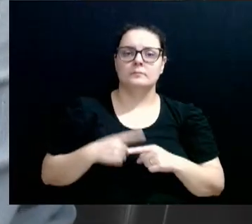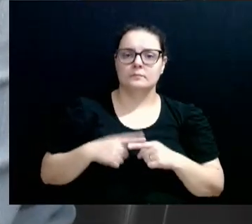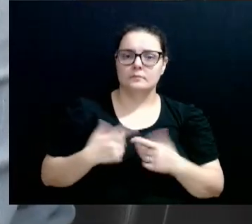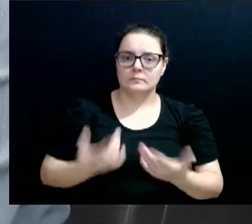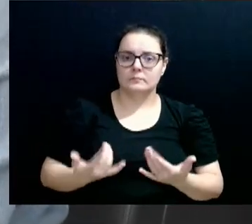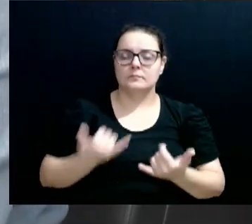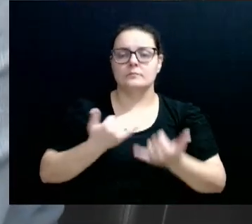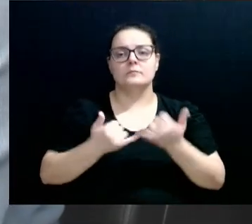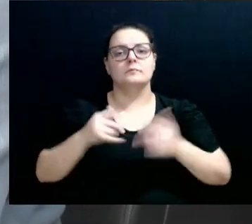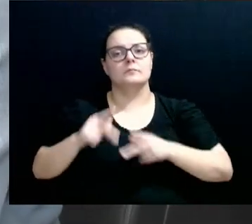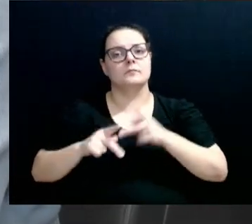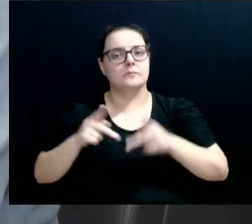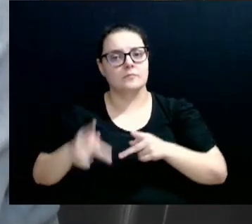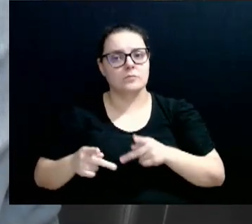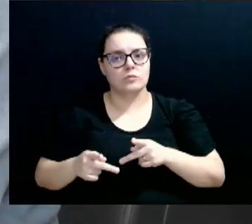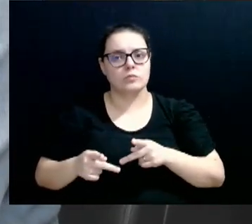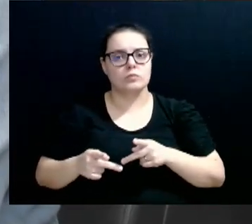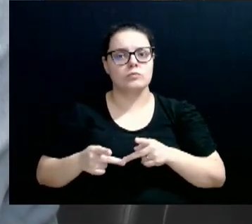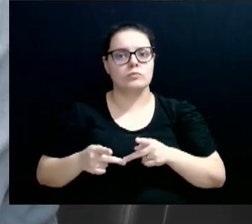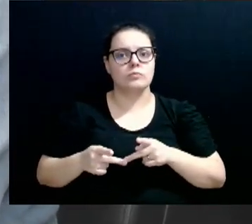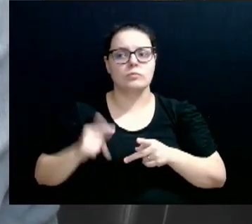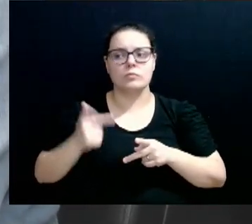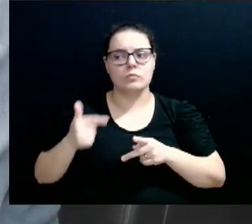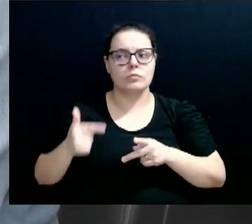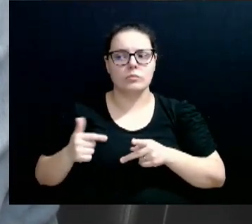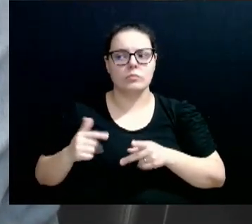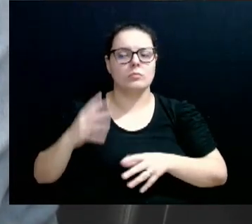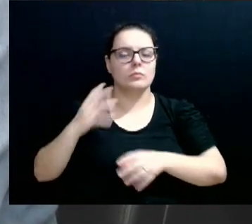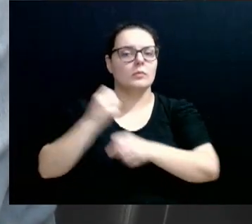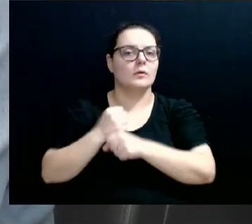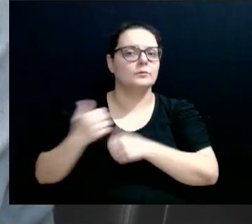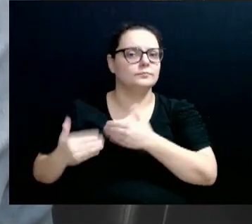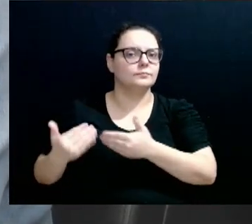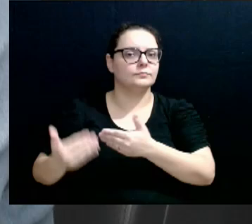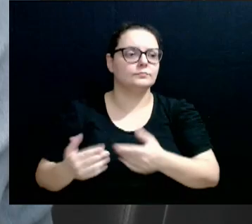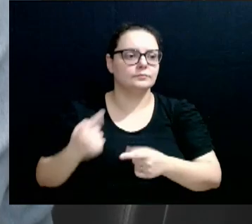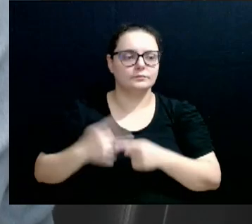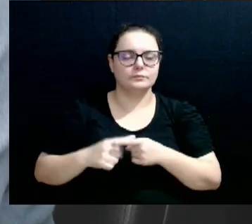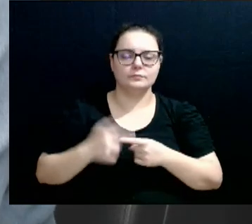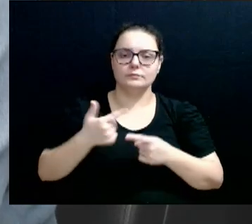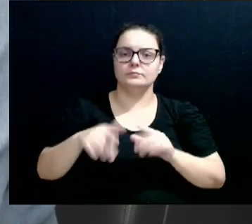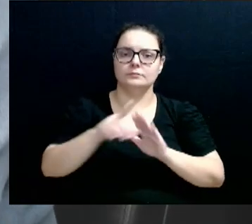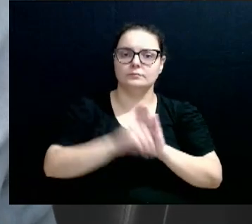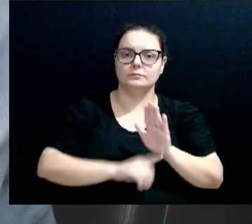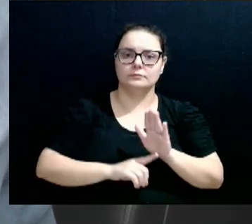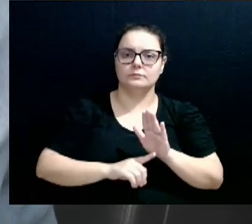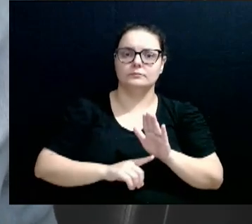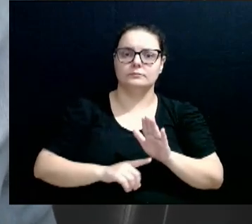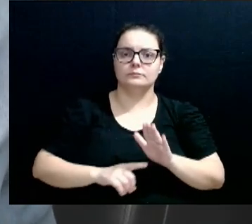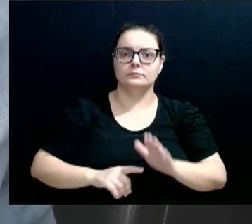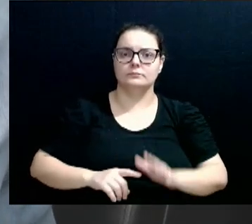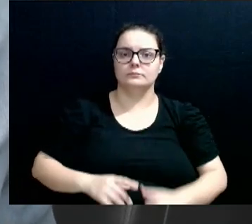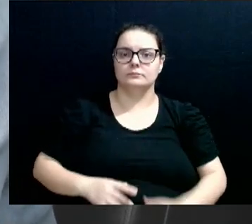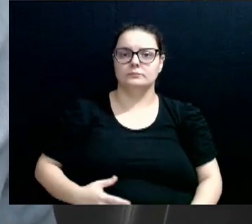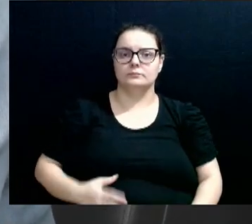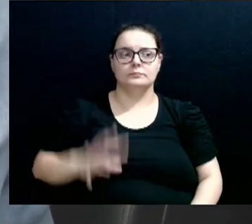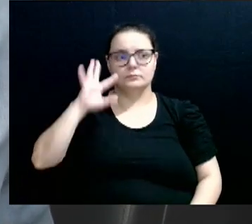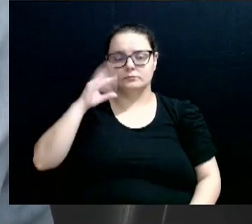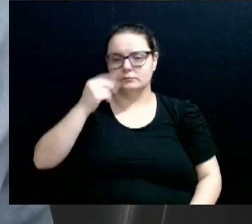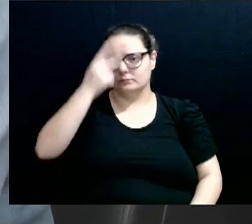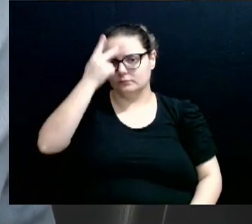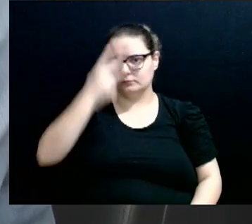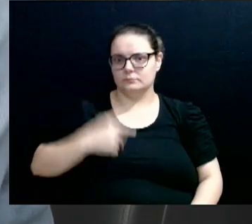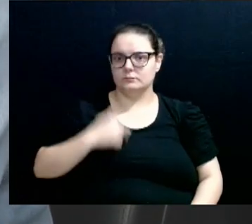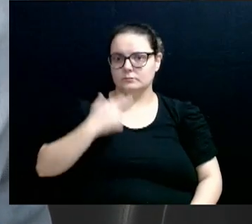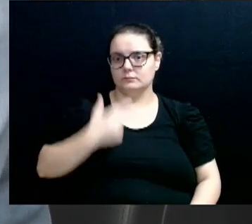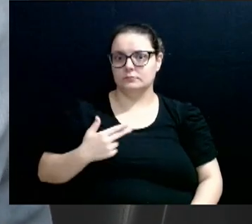está alijada do processo? Por que ela não tem o direito de adquirir, por exemplo, a própria língua, né? Porque quando você fala de uma pessoa analfabeta é uma